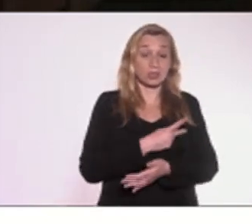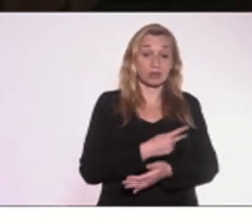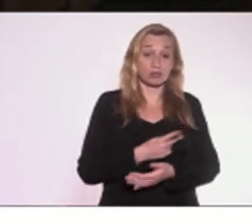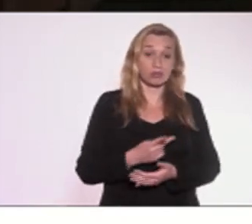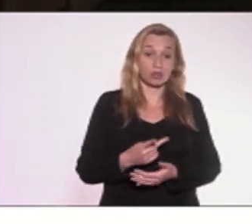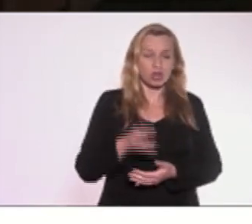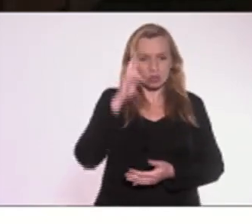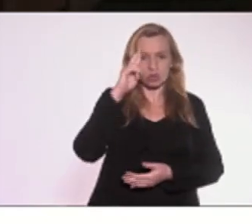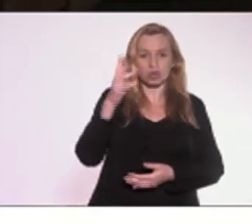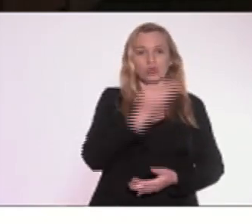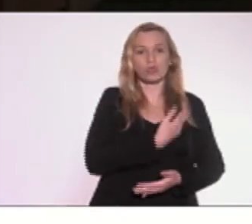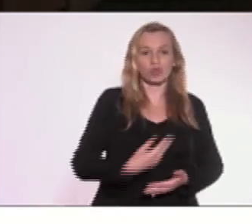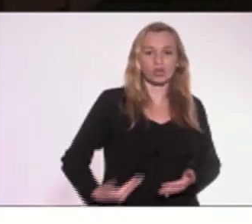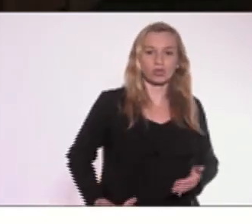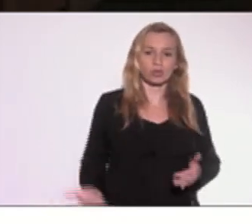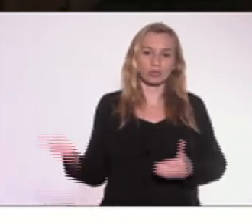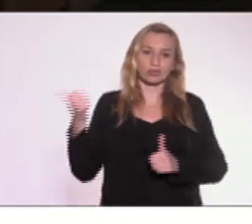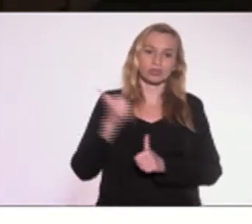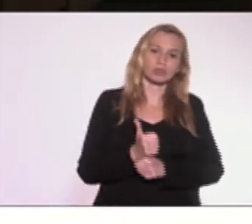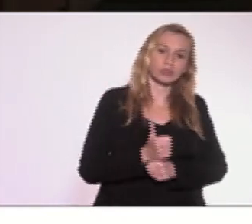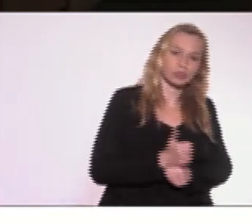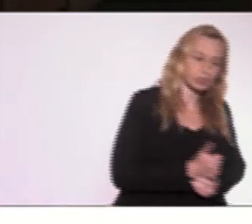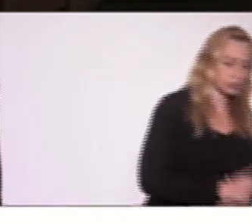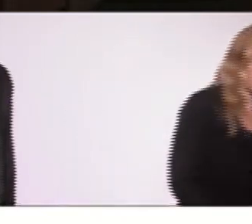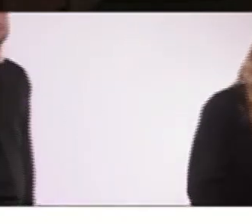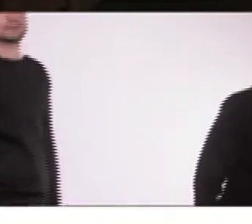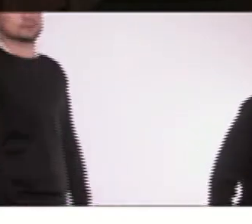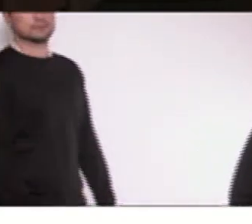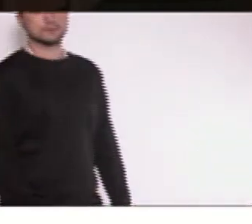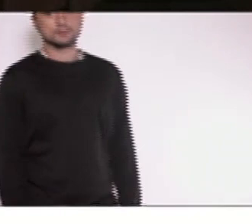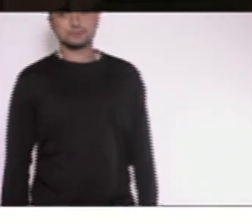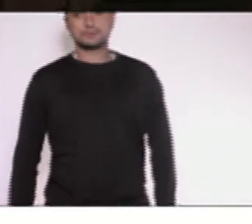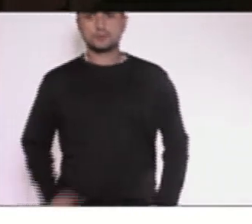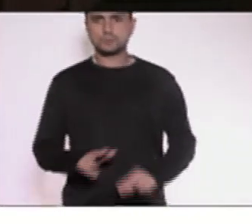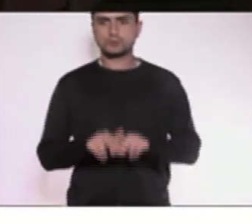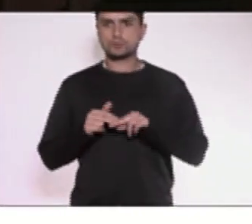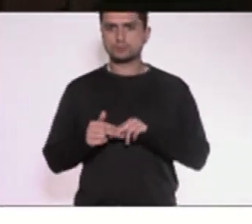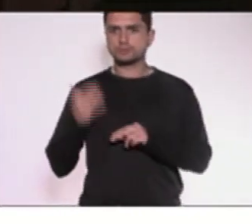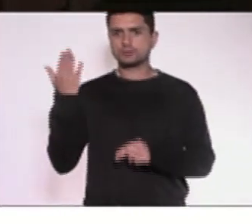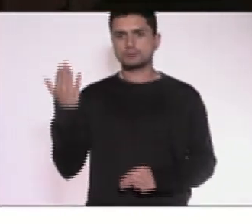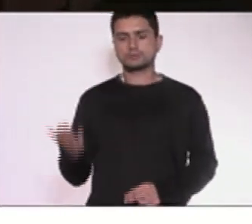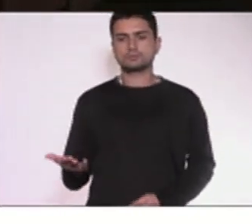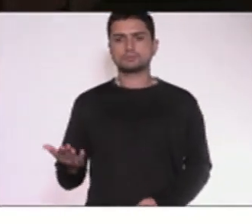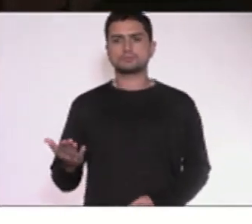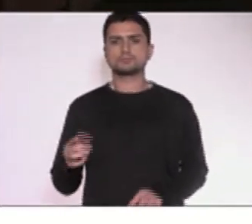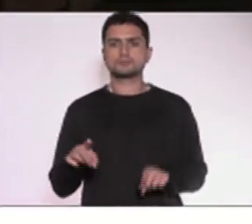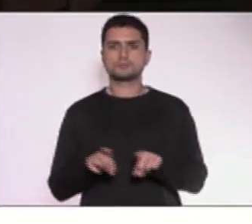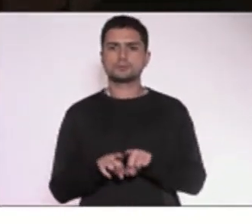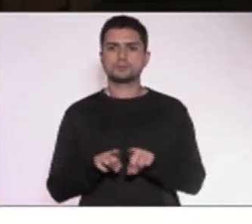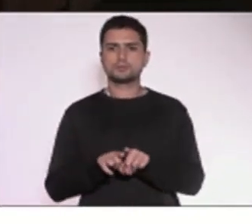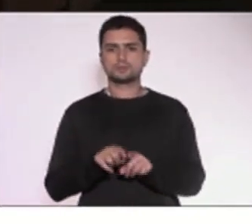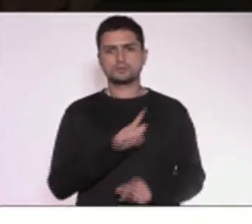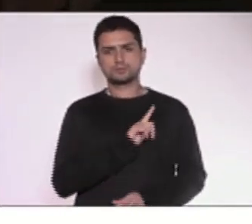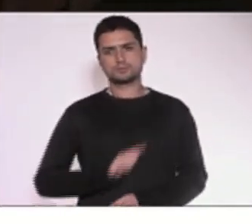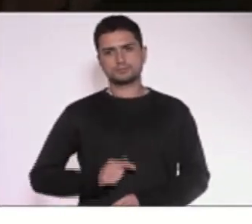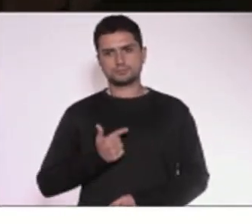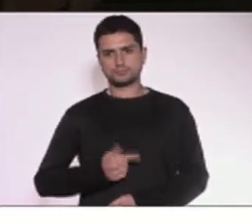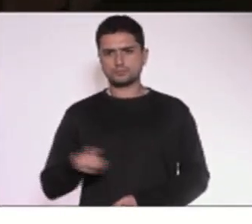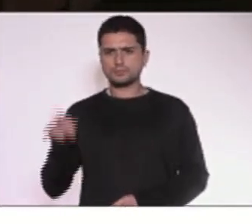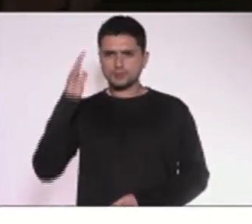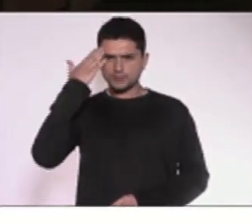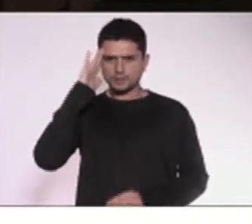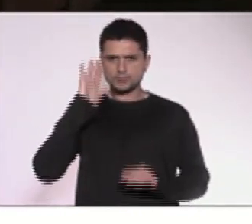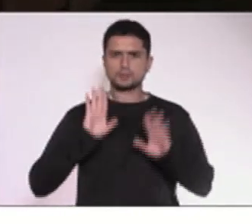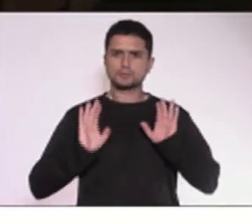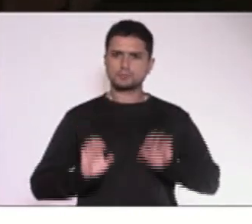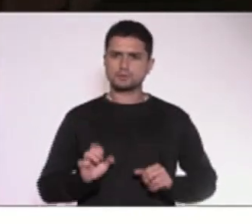que o senhor governador, através do governo do senhor, o vice-governador, o senhor entende a nossa cabeça. O senhor